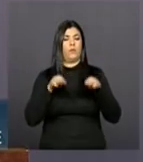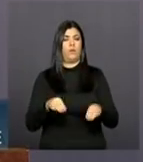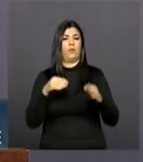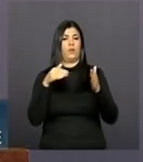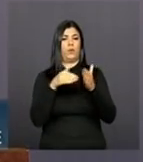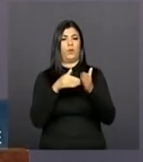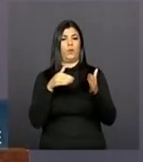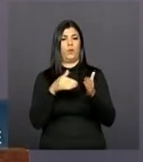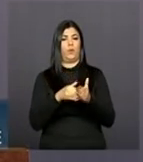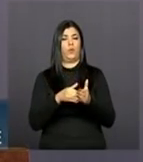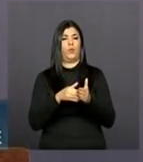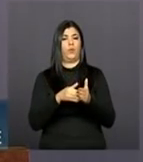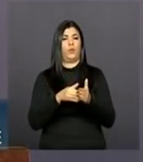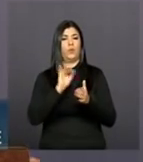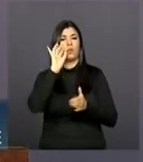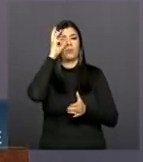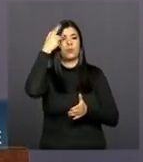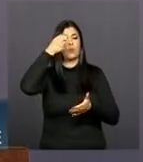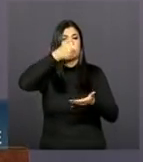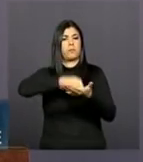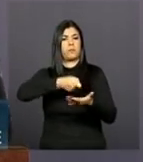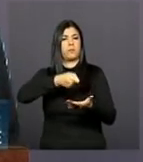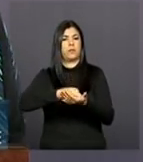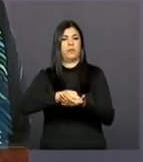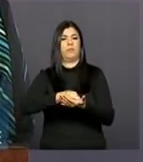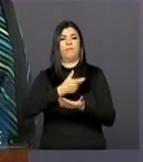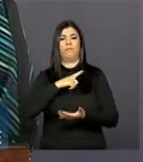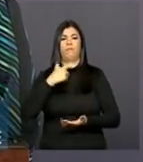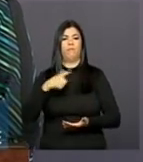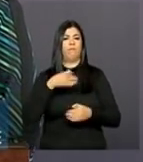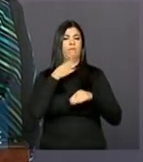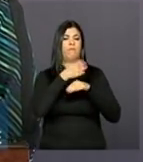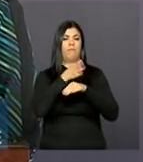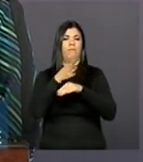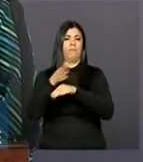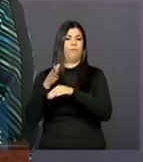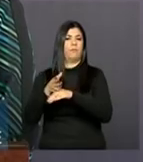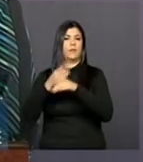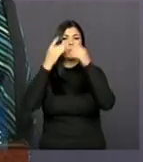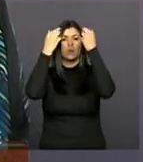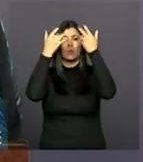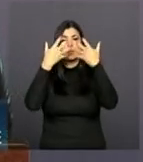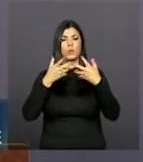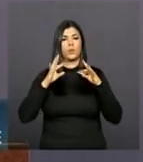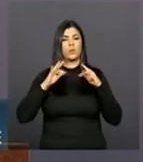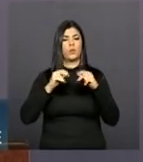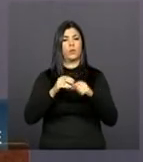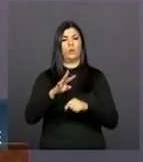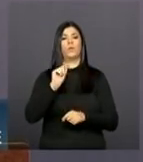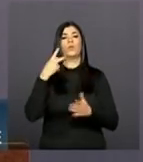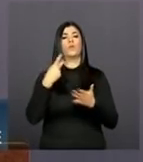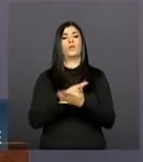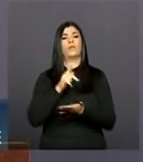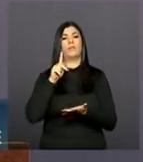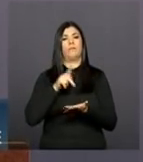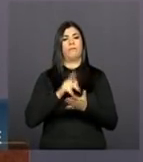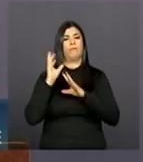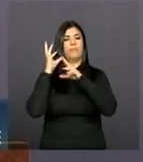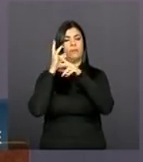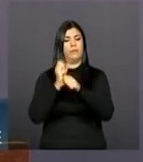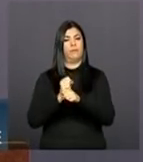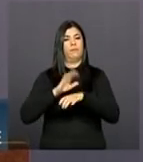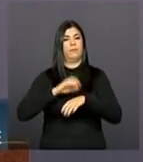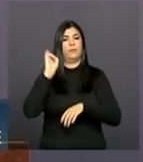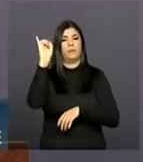último regime autoritário não teve acesso integral à verdade histórica é